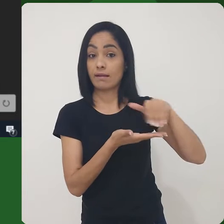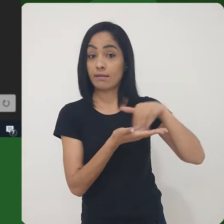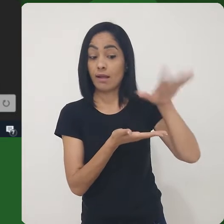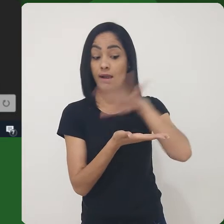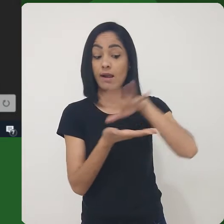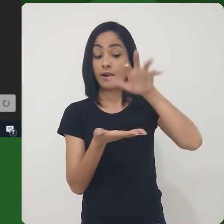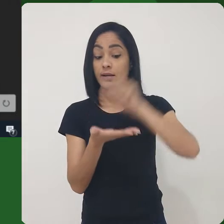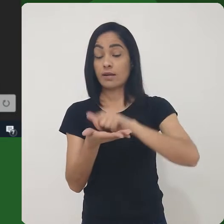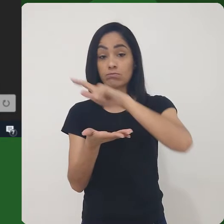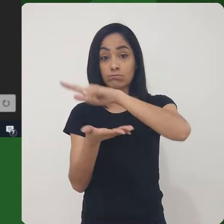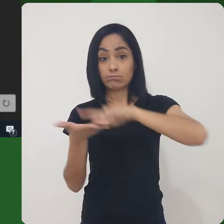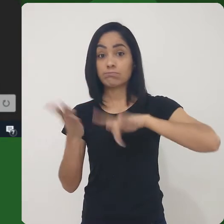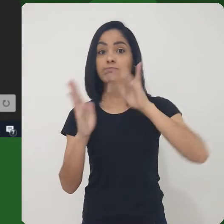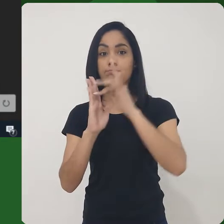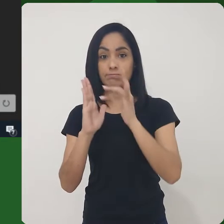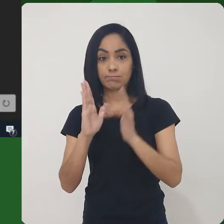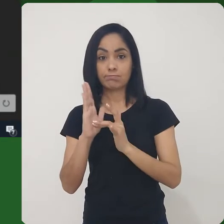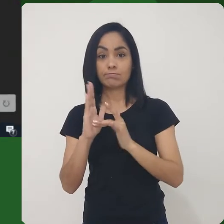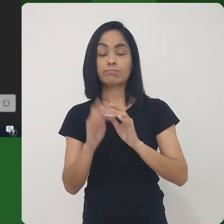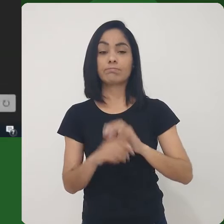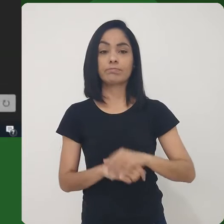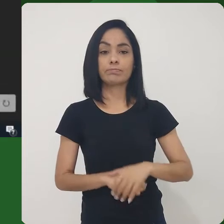registrar na ata.